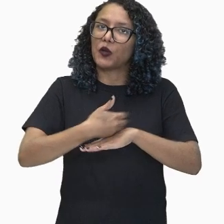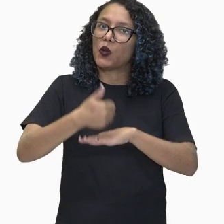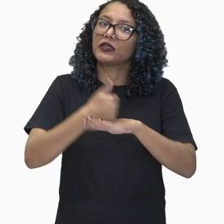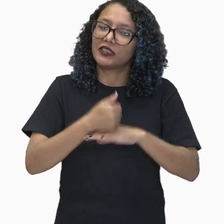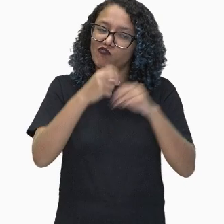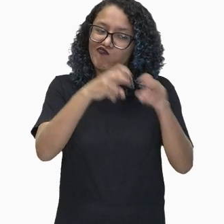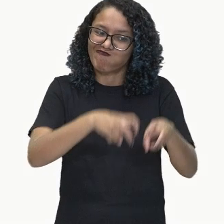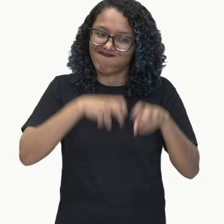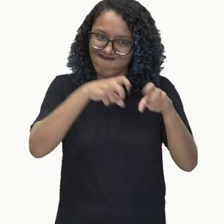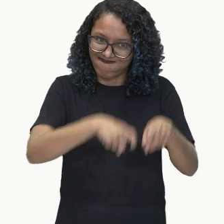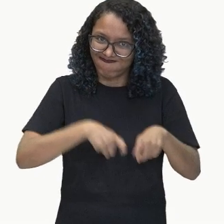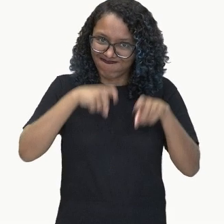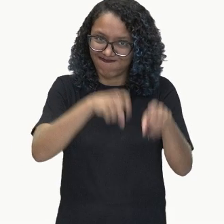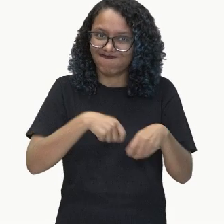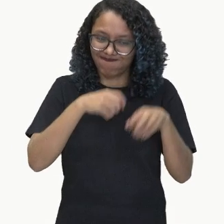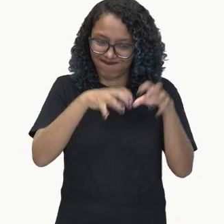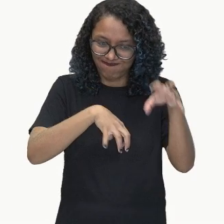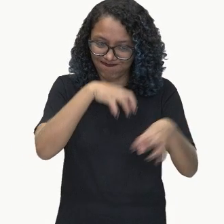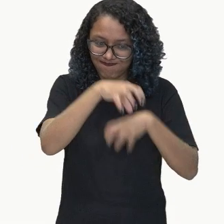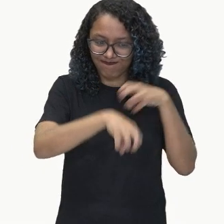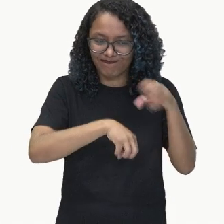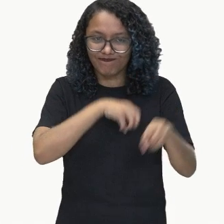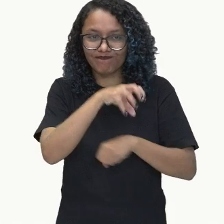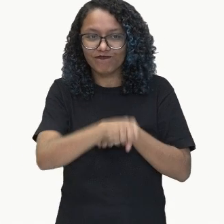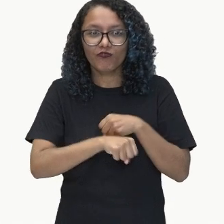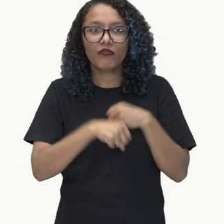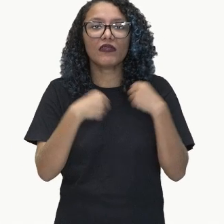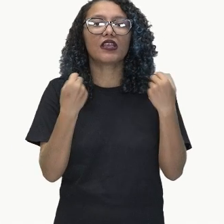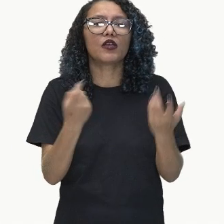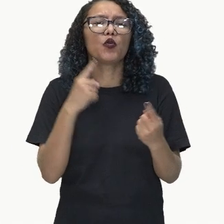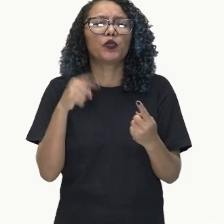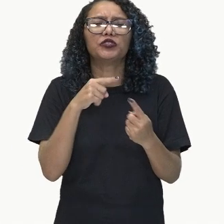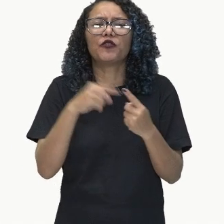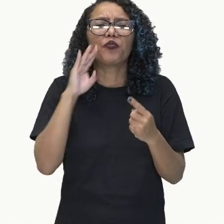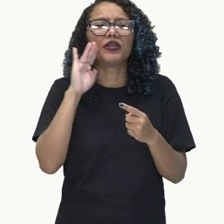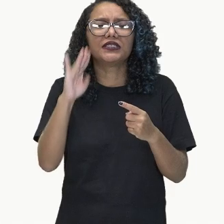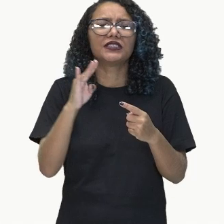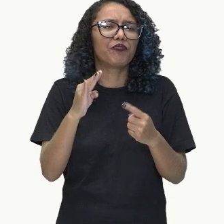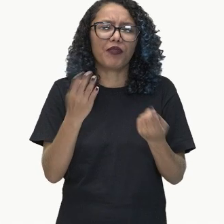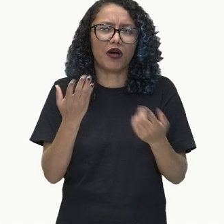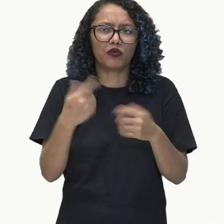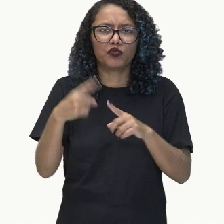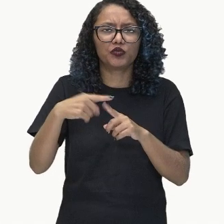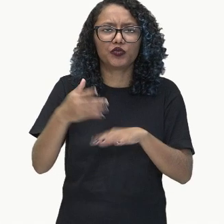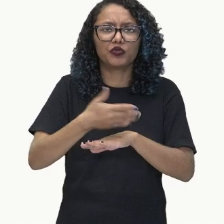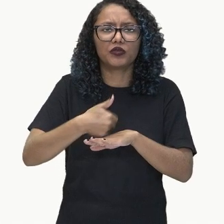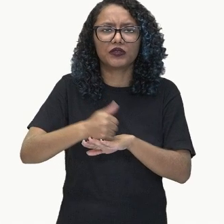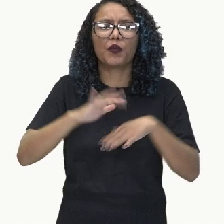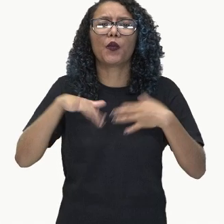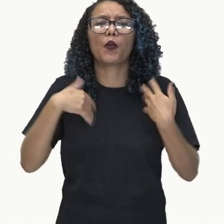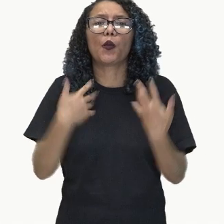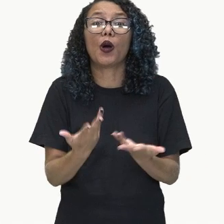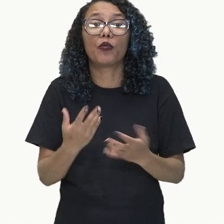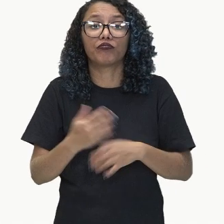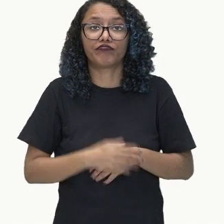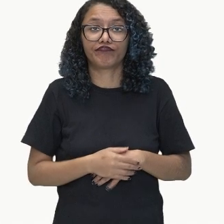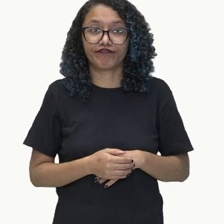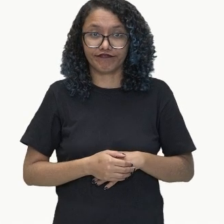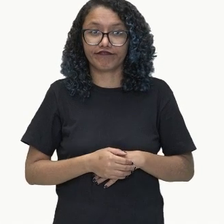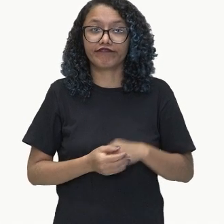E qual é o objetivo principal dessa colonização de exploração? Extrair